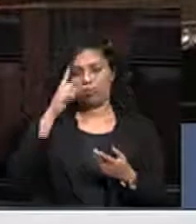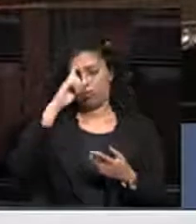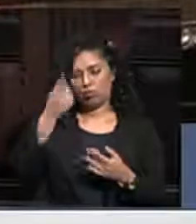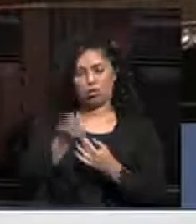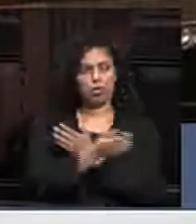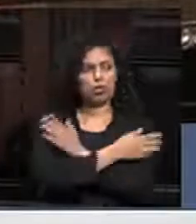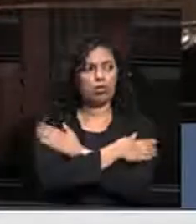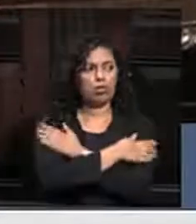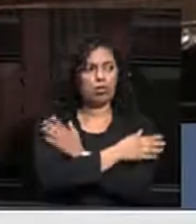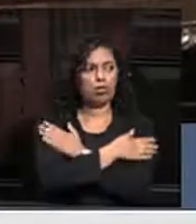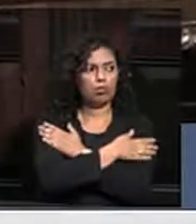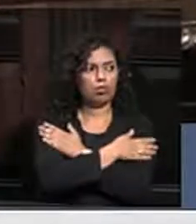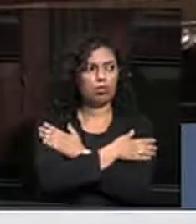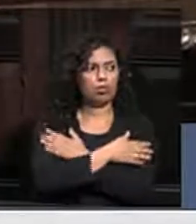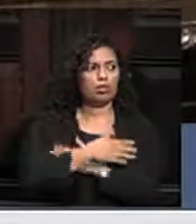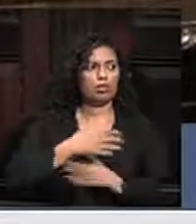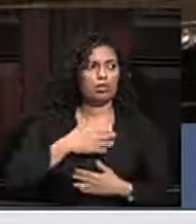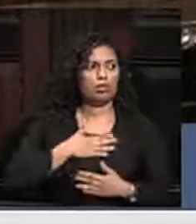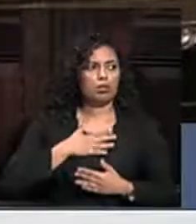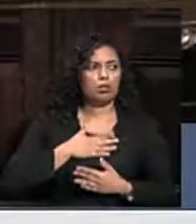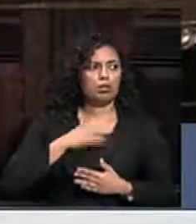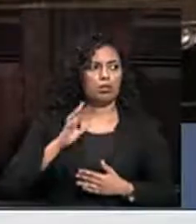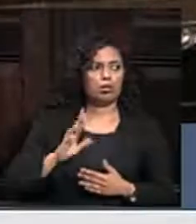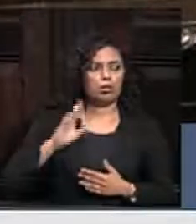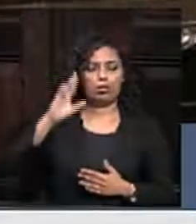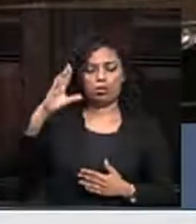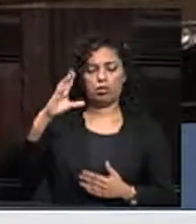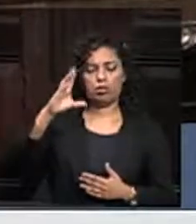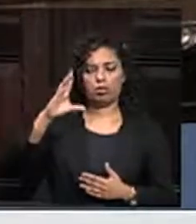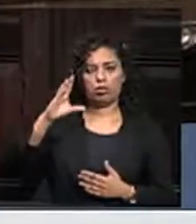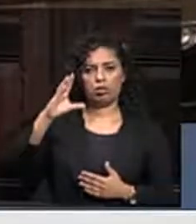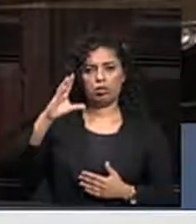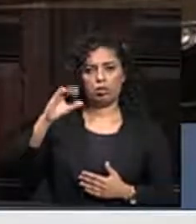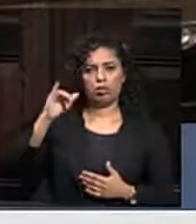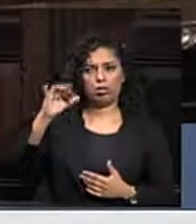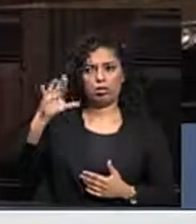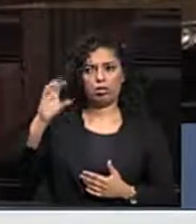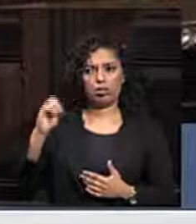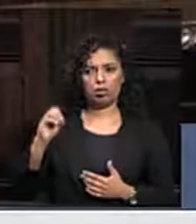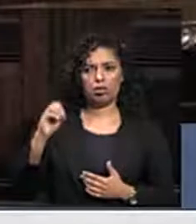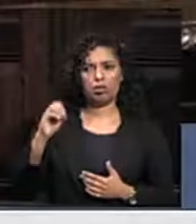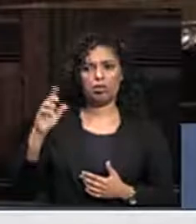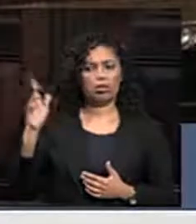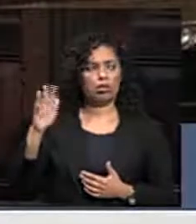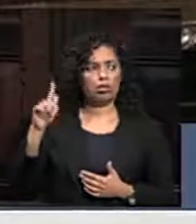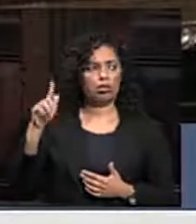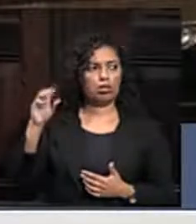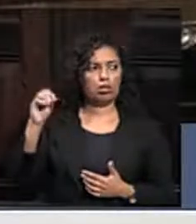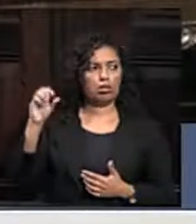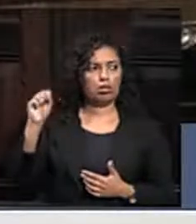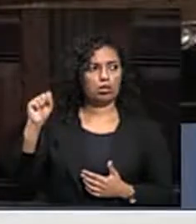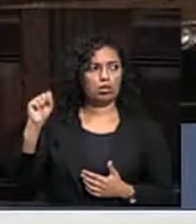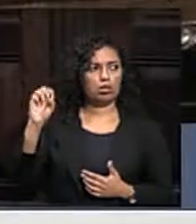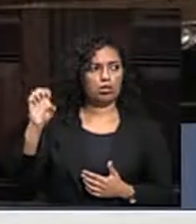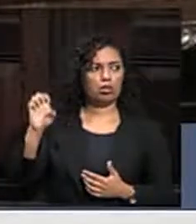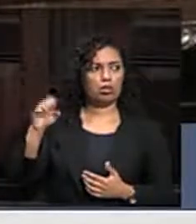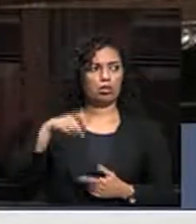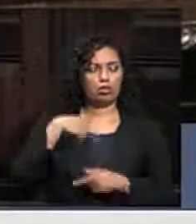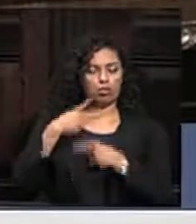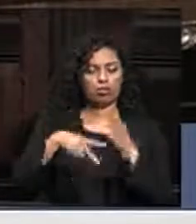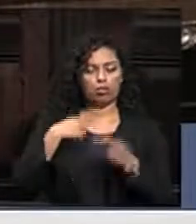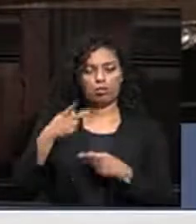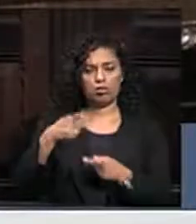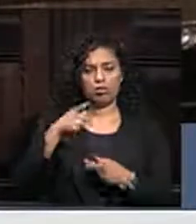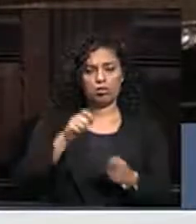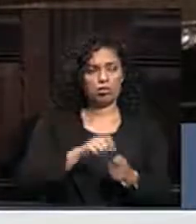querido companheiro, meu líder, Ciro Gomes, e dizer, Ciro, que você faz falta nesse